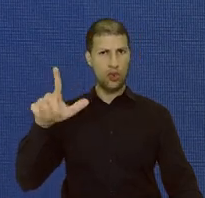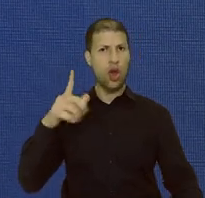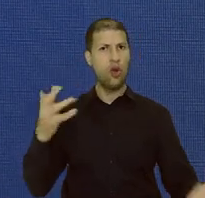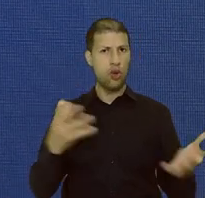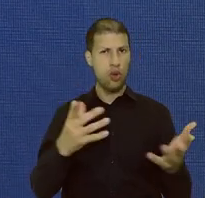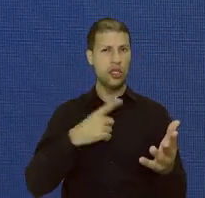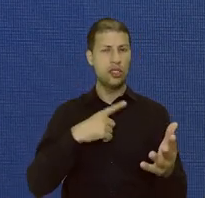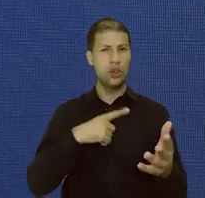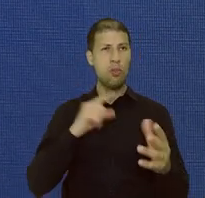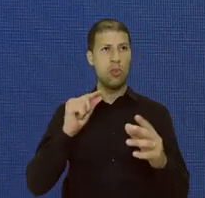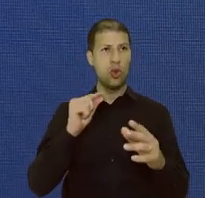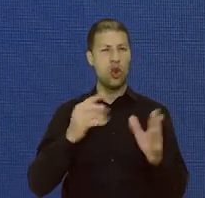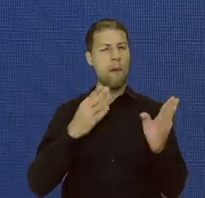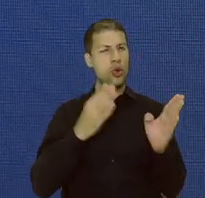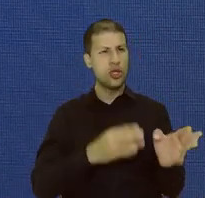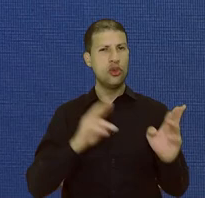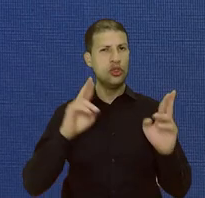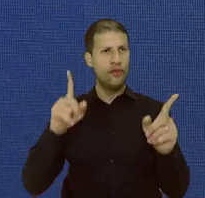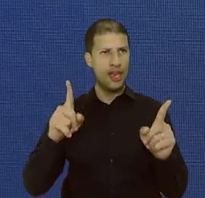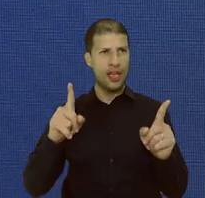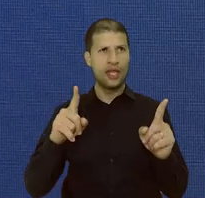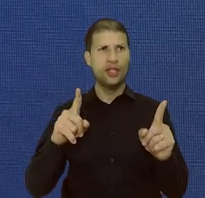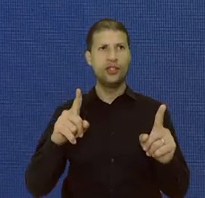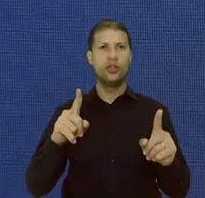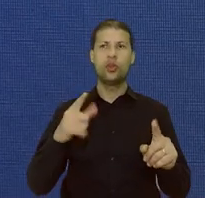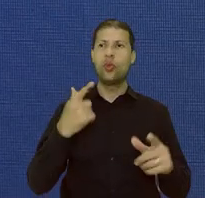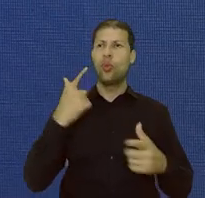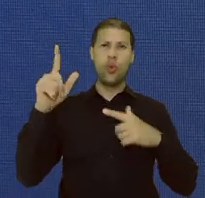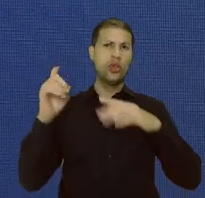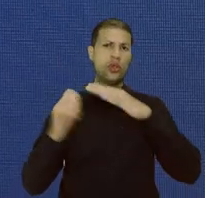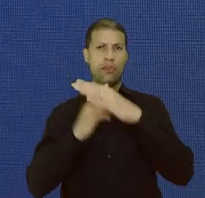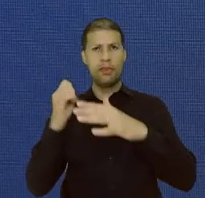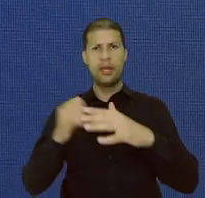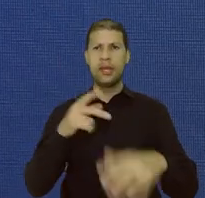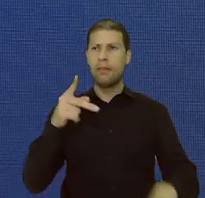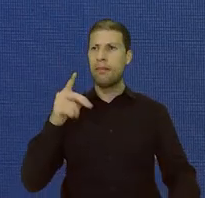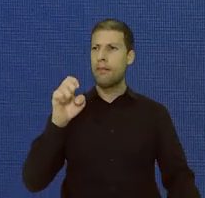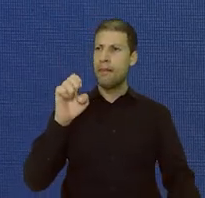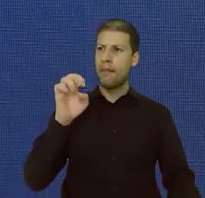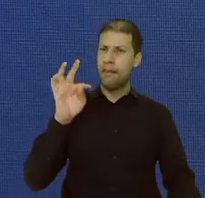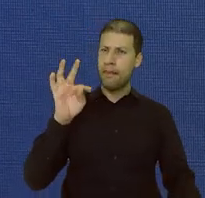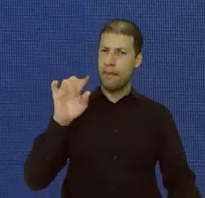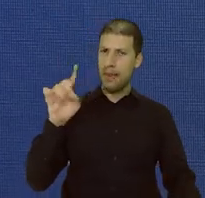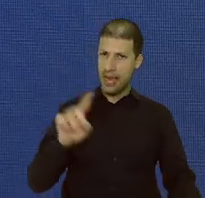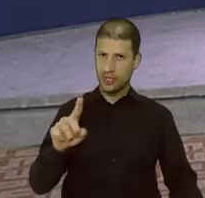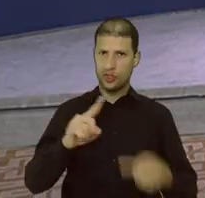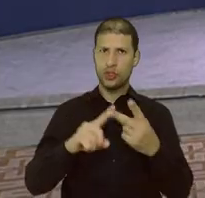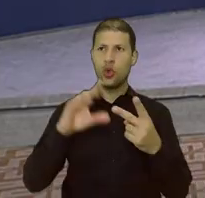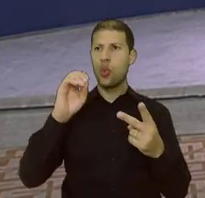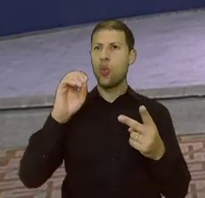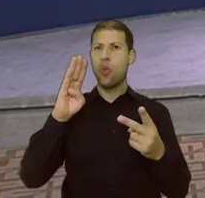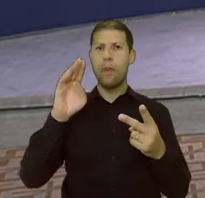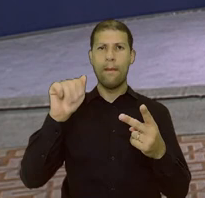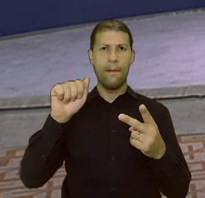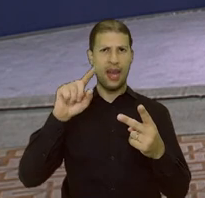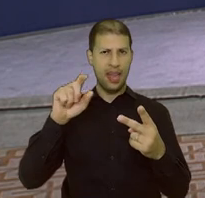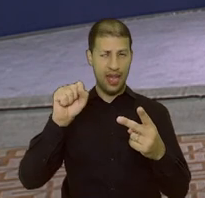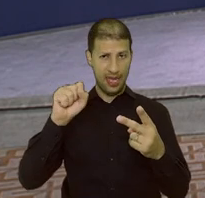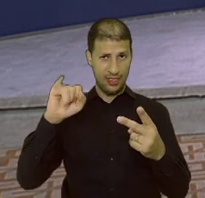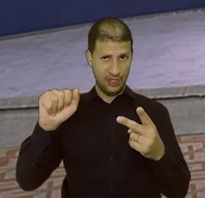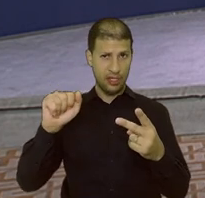no modelo diferente com outros players de competes com base mas com outra pegada